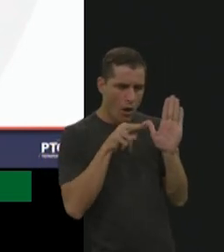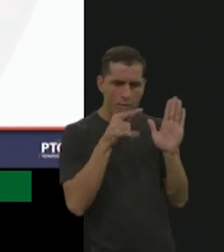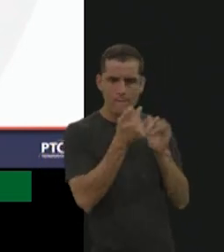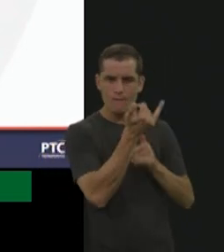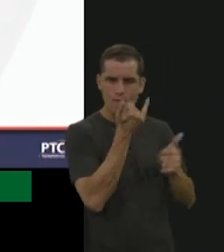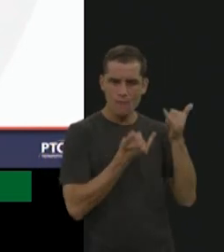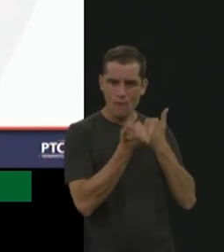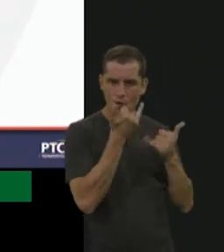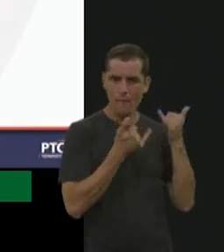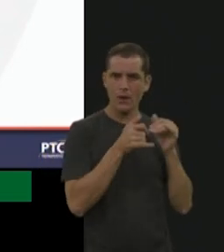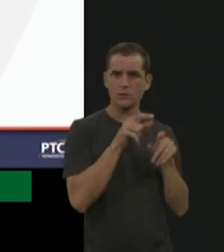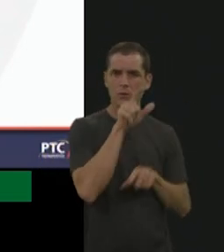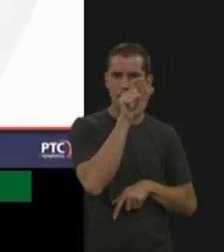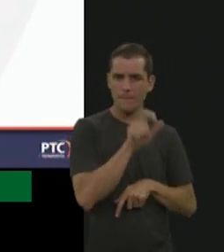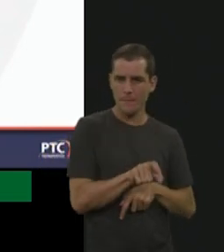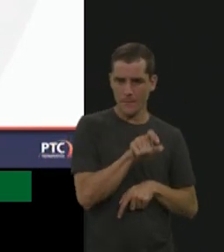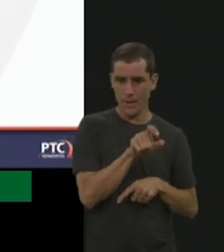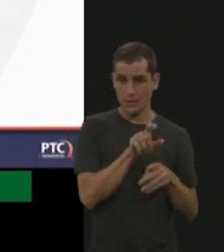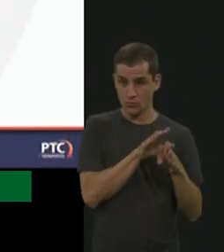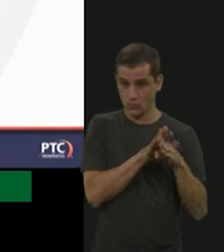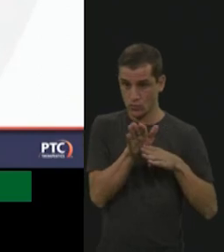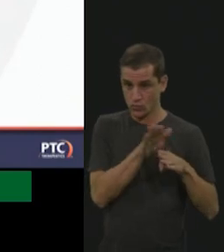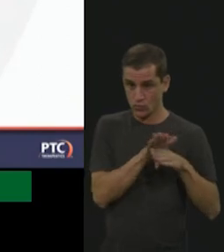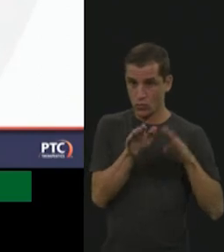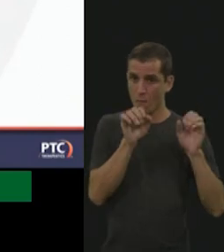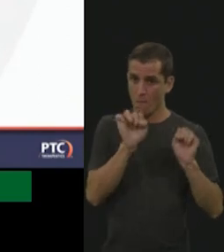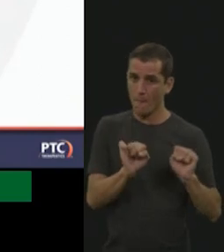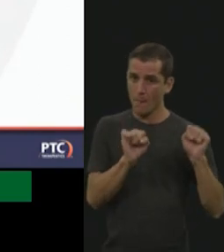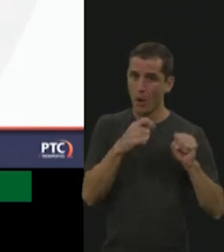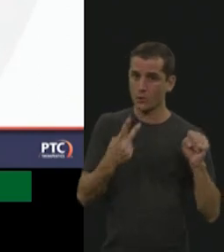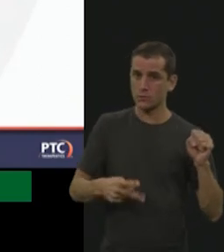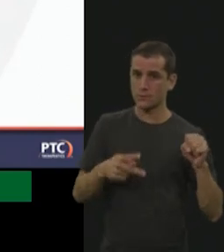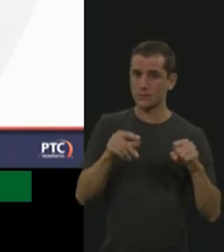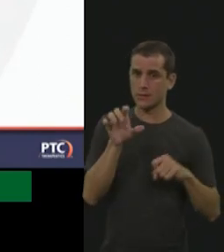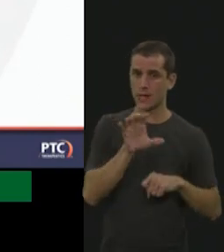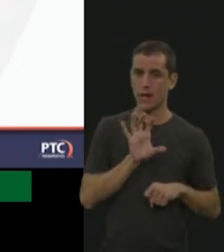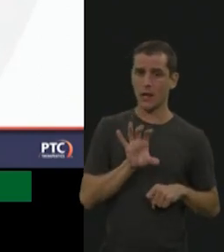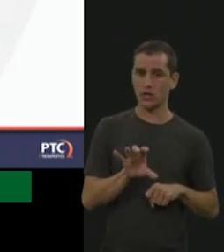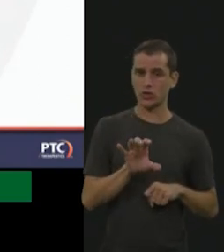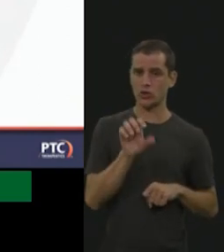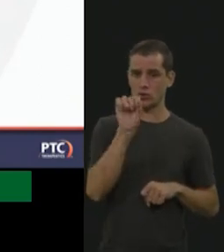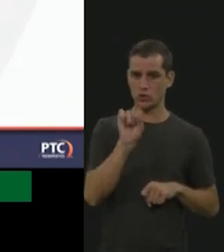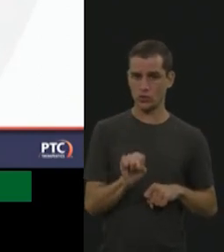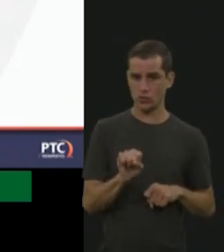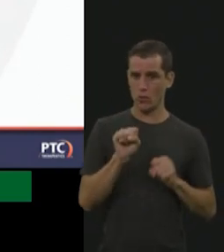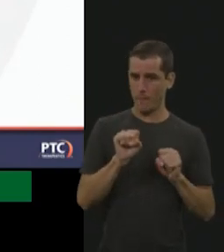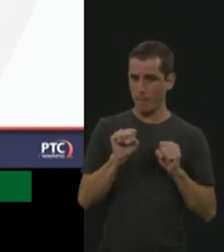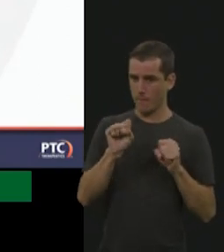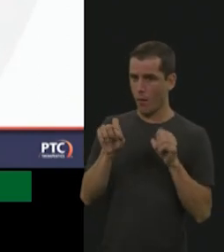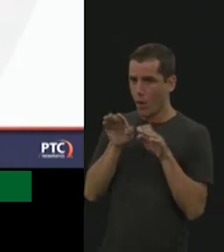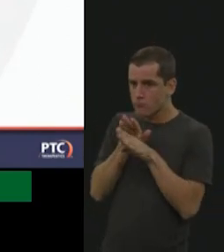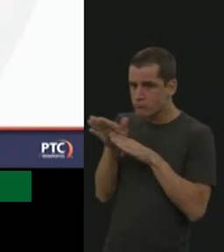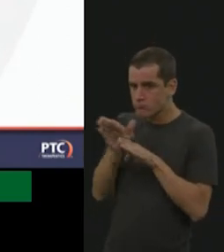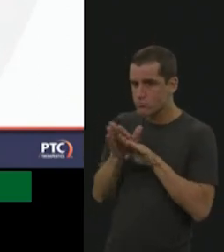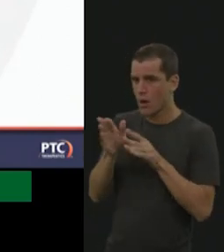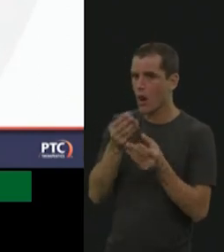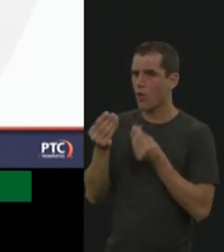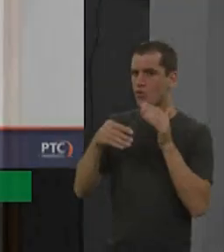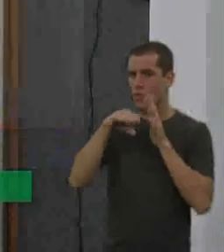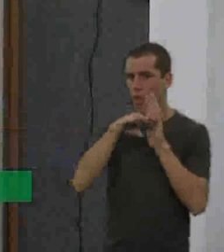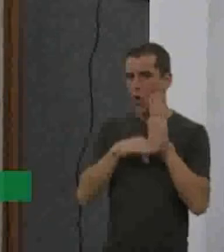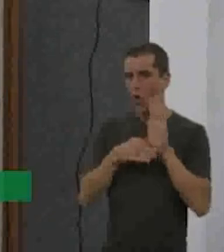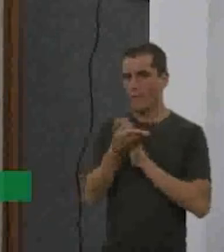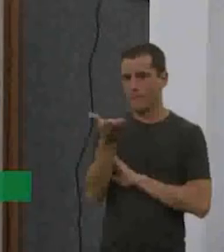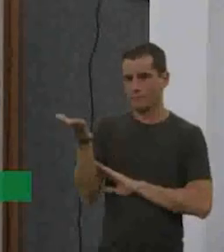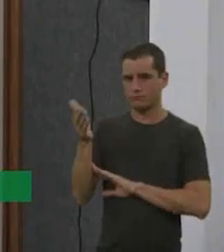consultor aqui da região sul para mais informações e mais detalhes. Ele pode passar todas as orientações para quem tiver